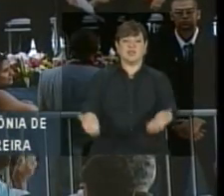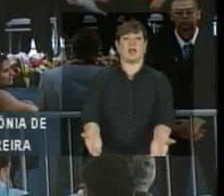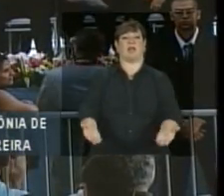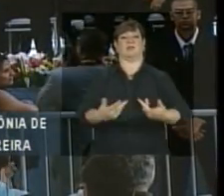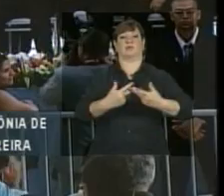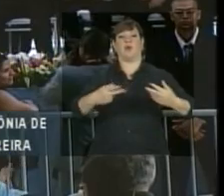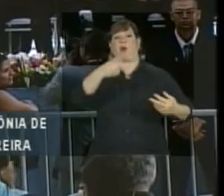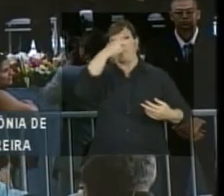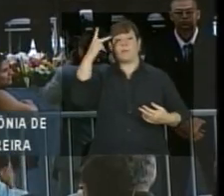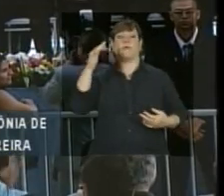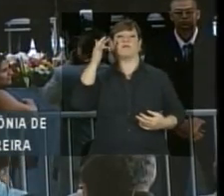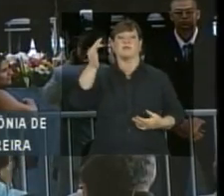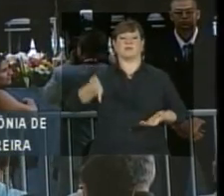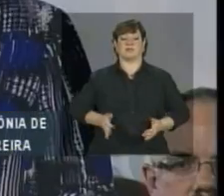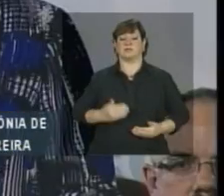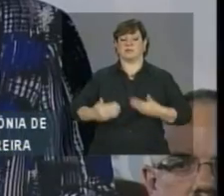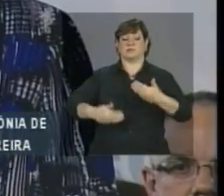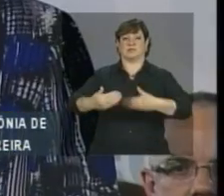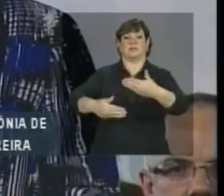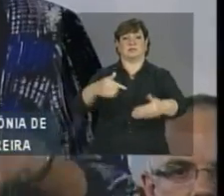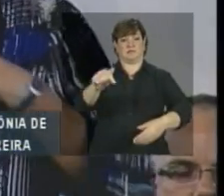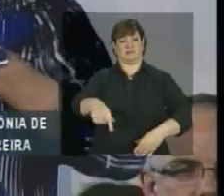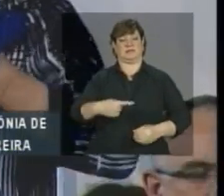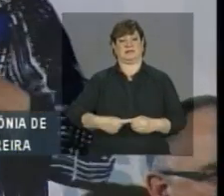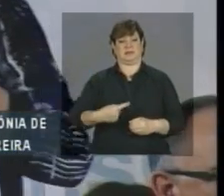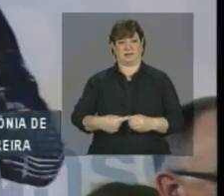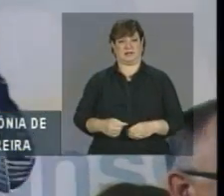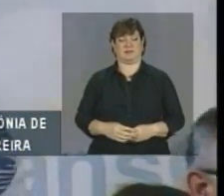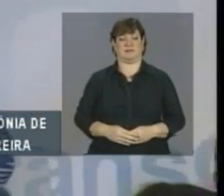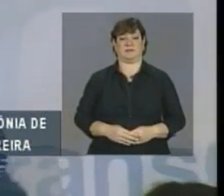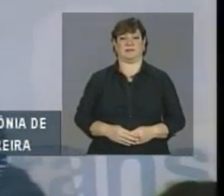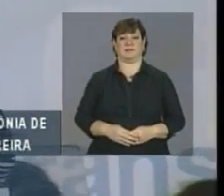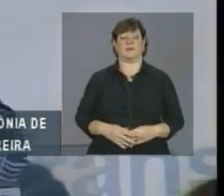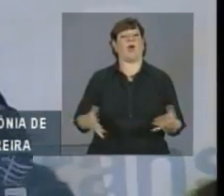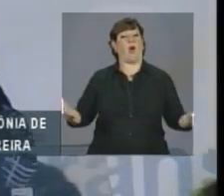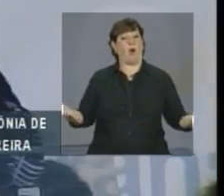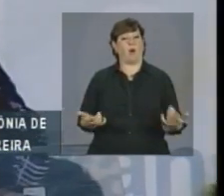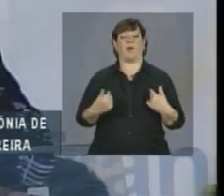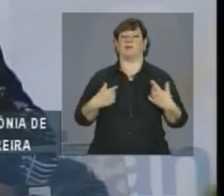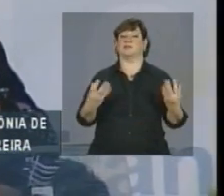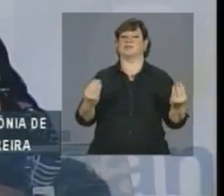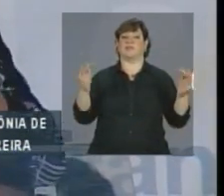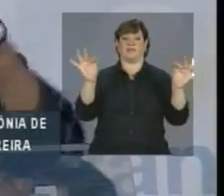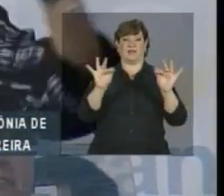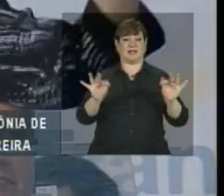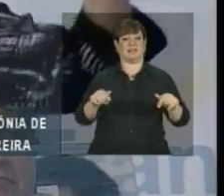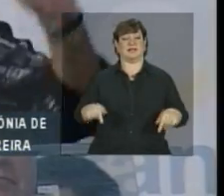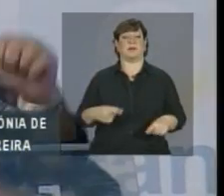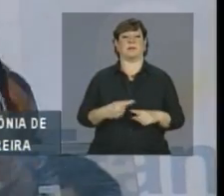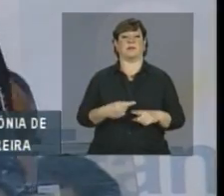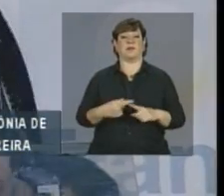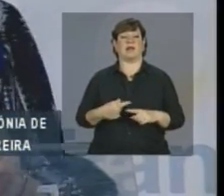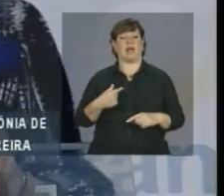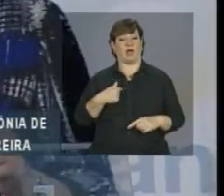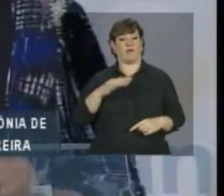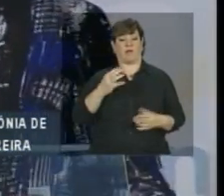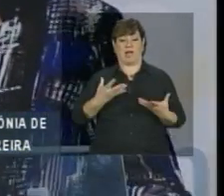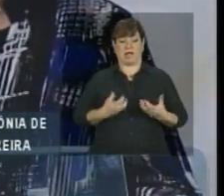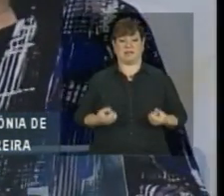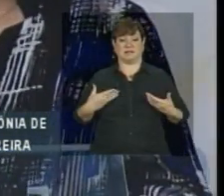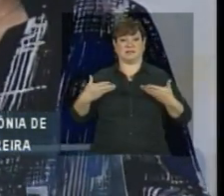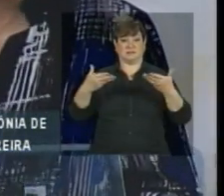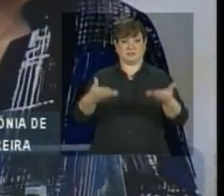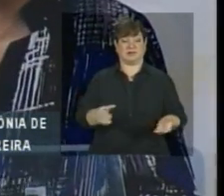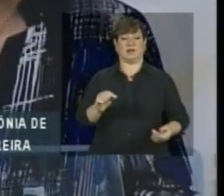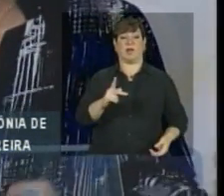as populações dessa cidade. Hoje eu fiquei muito feliz aqui, porque eu fui recebida